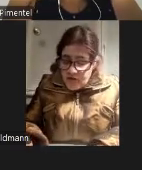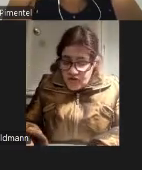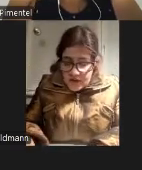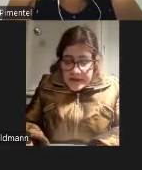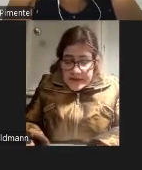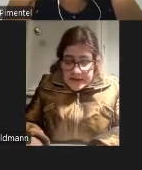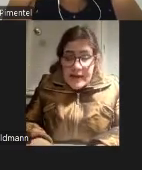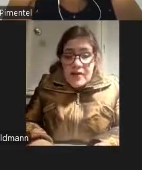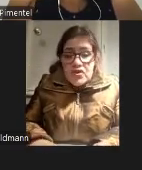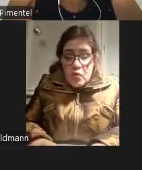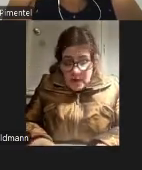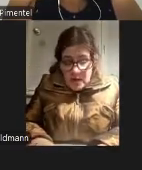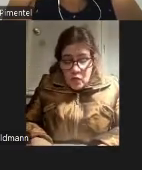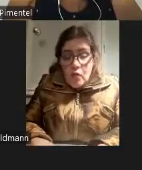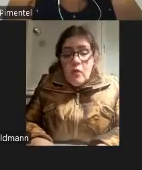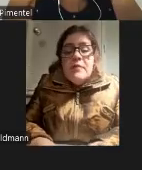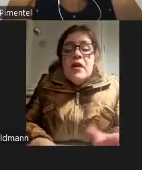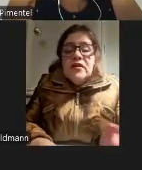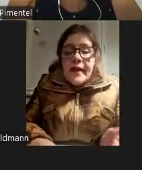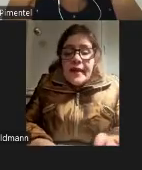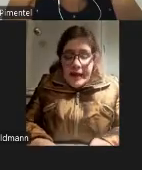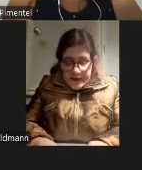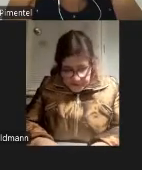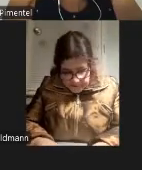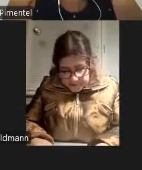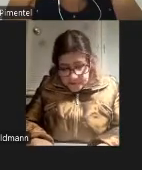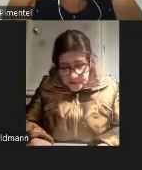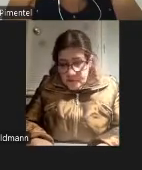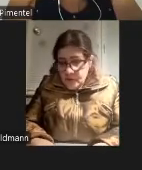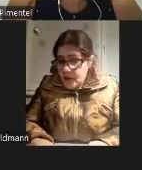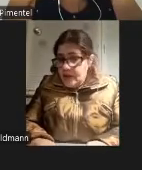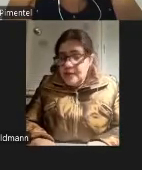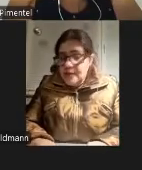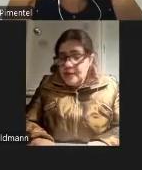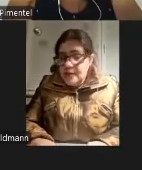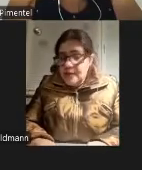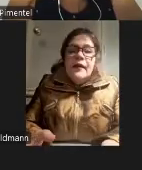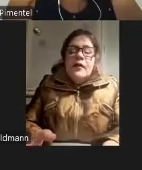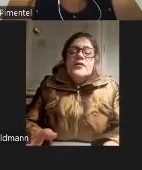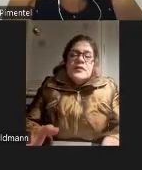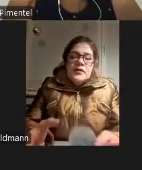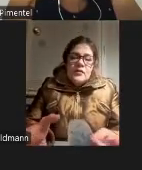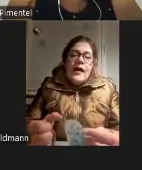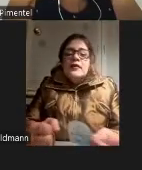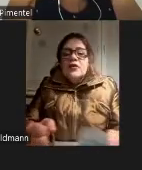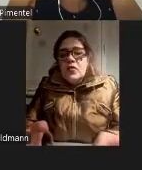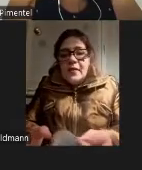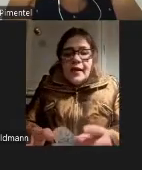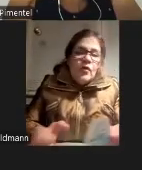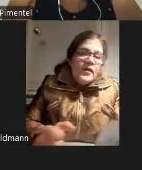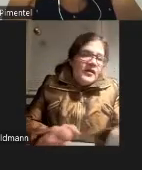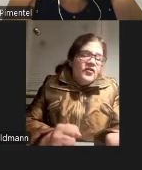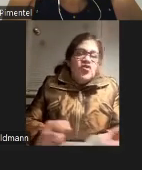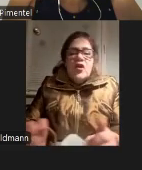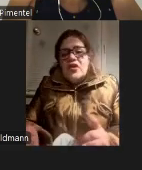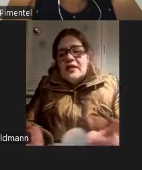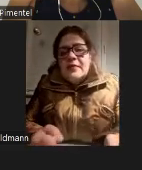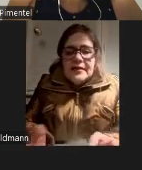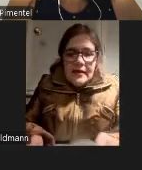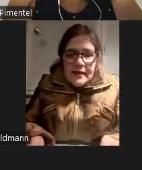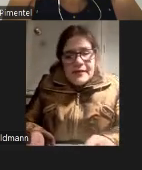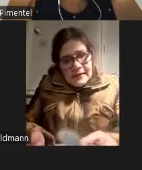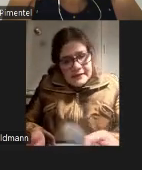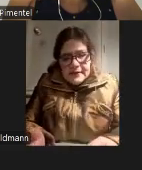Então, veja, se ela achou que o bibliotecário, ele não estava conseguindo, deixa eu pegar o livro, deixa eu